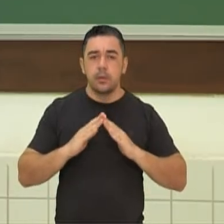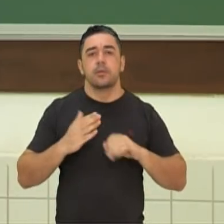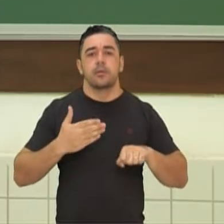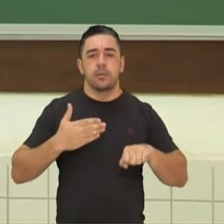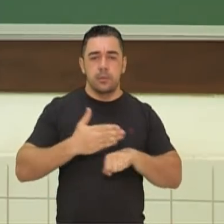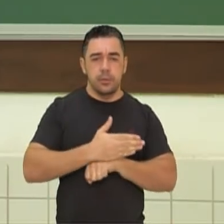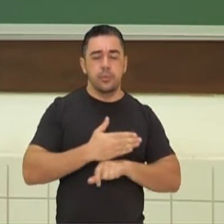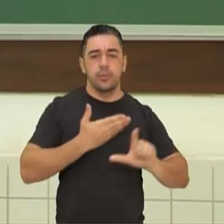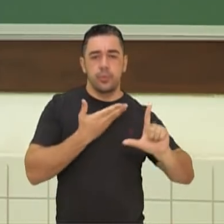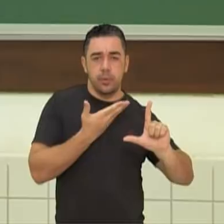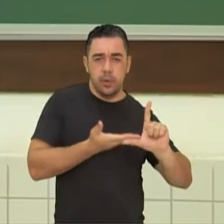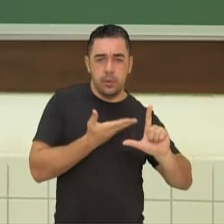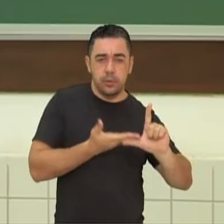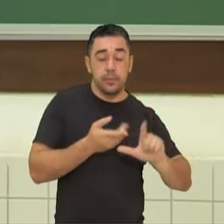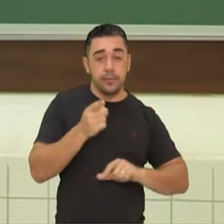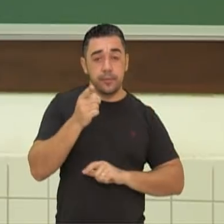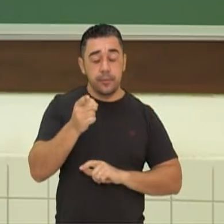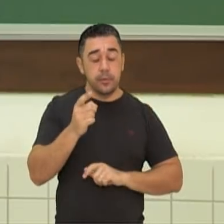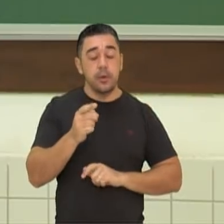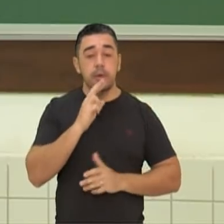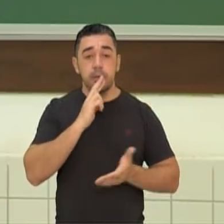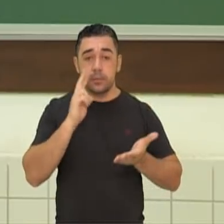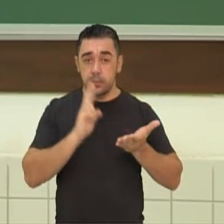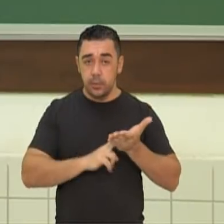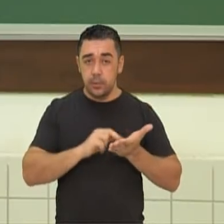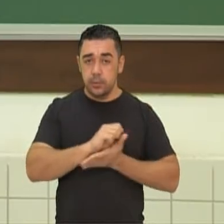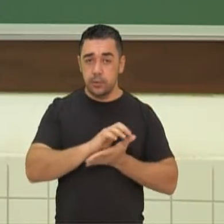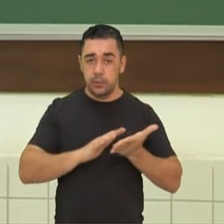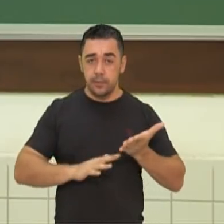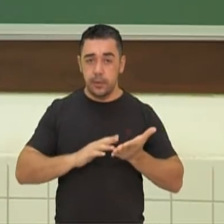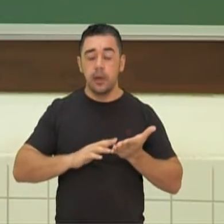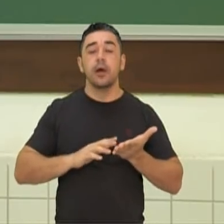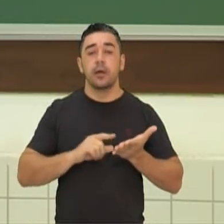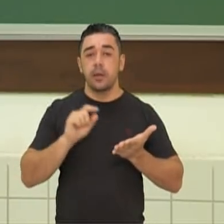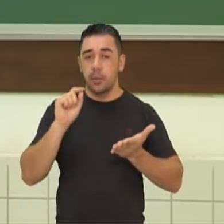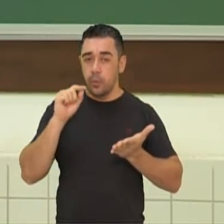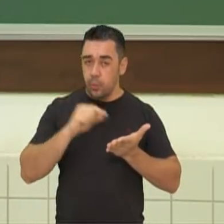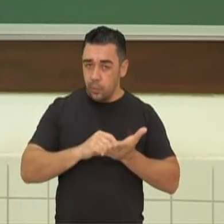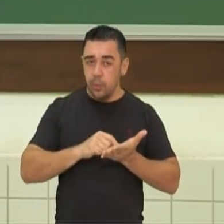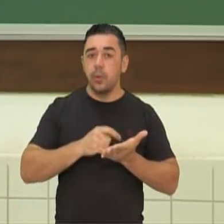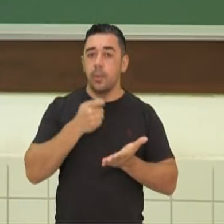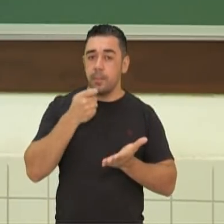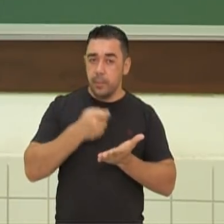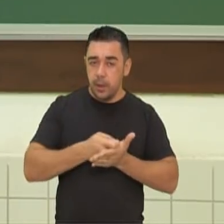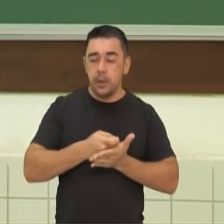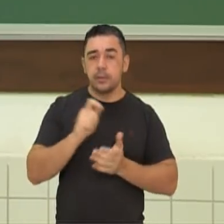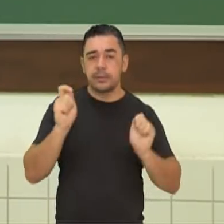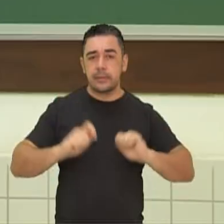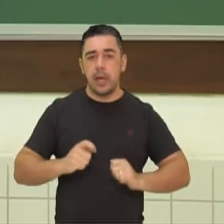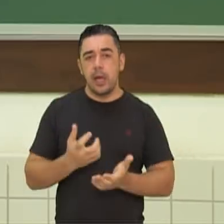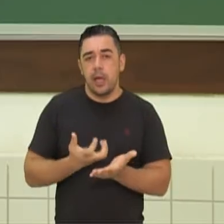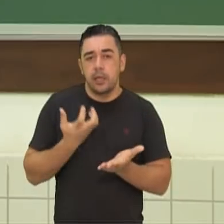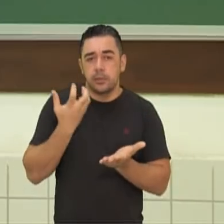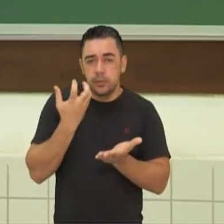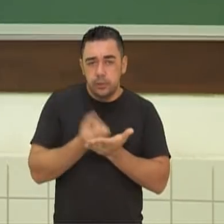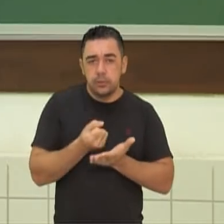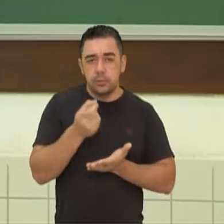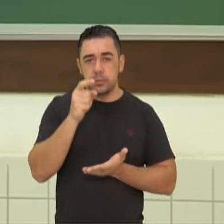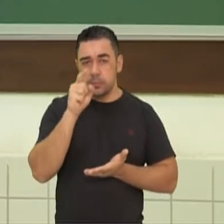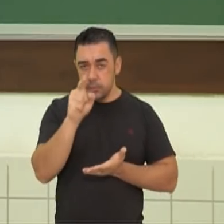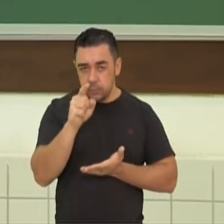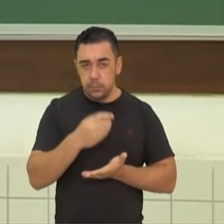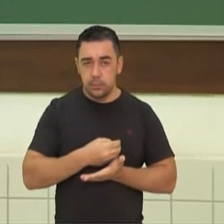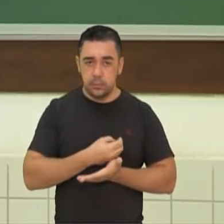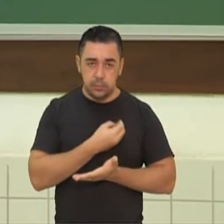pelo aplicativo, façam as atividades obrigatórias. Inclusive, elas validam, vão legitimar a presença de vocês